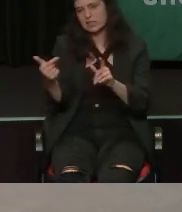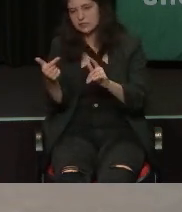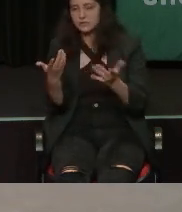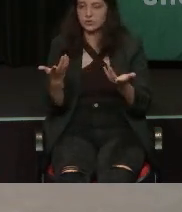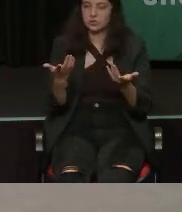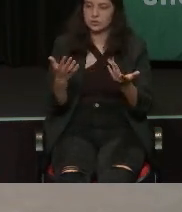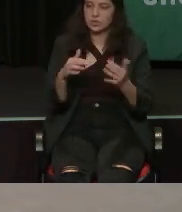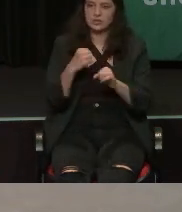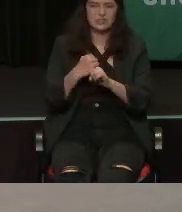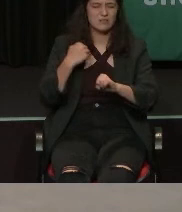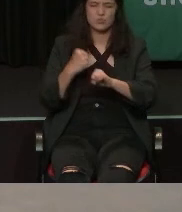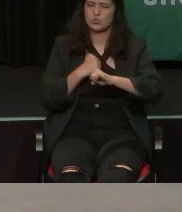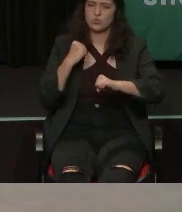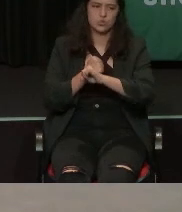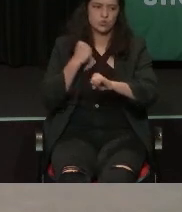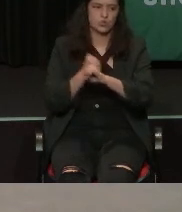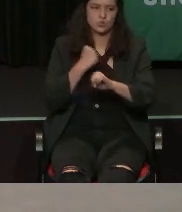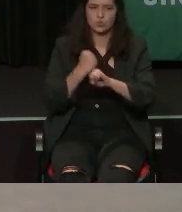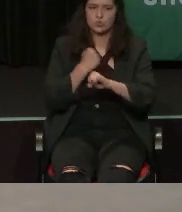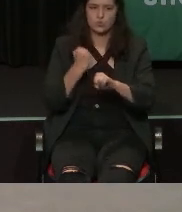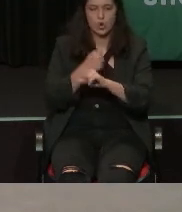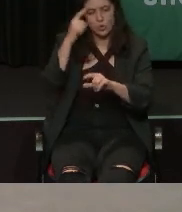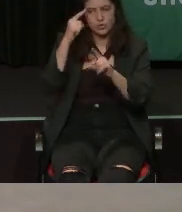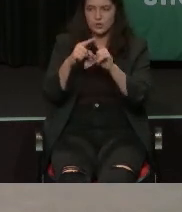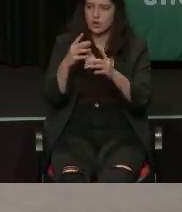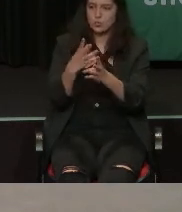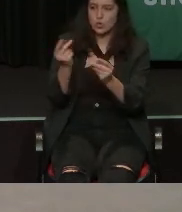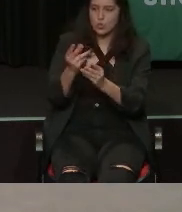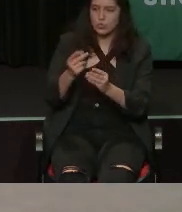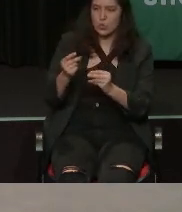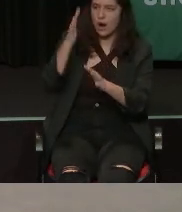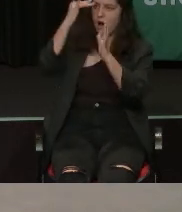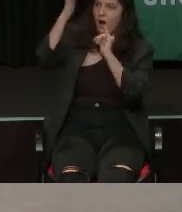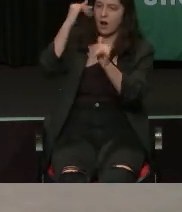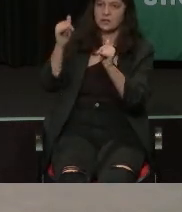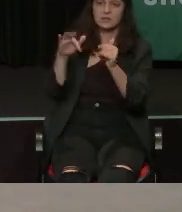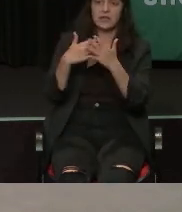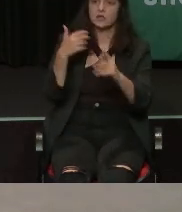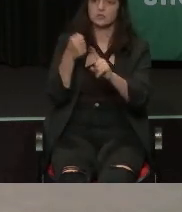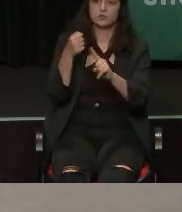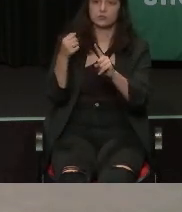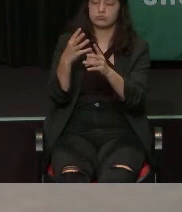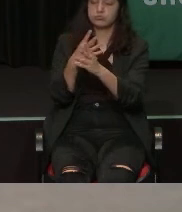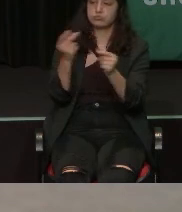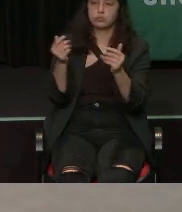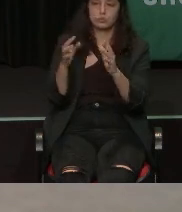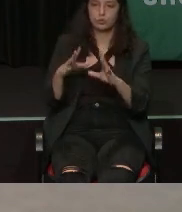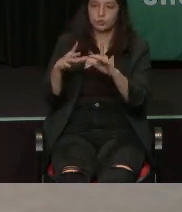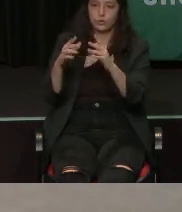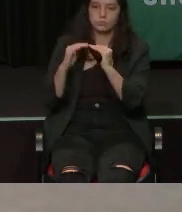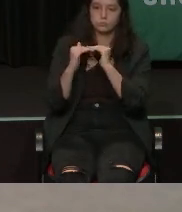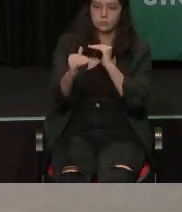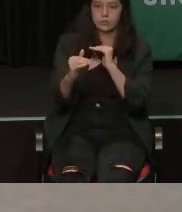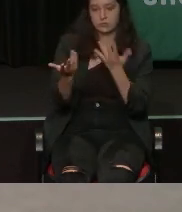A trabalhar incansavelmente para encontrar soluções criativas para os mais variados desafios do desenvolvimento sustentável. E